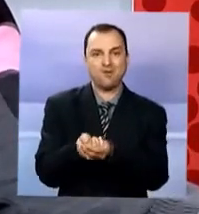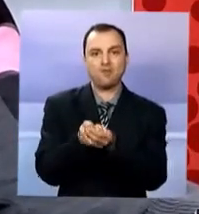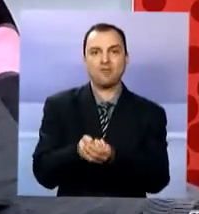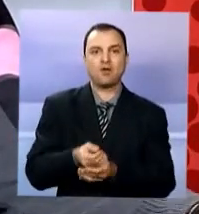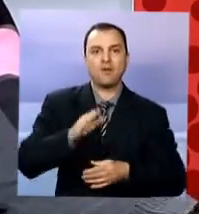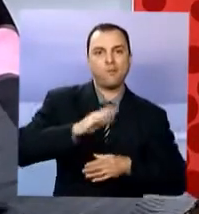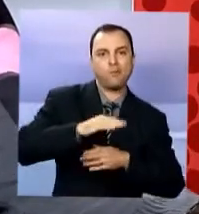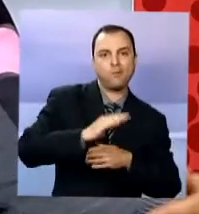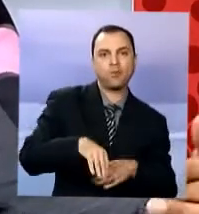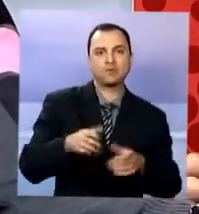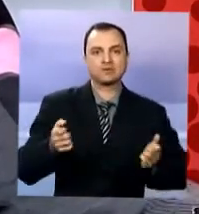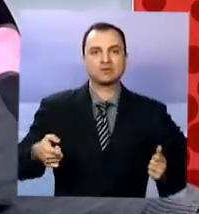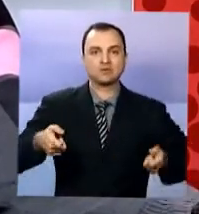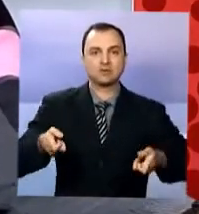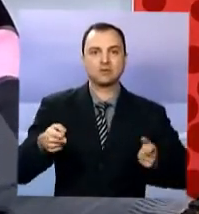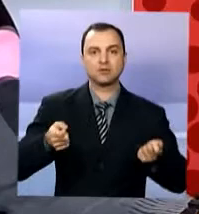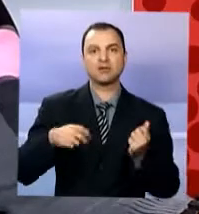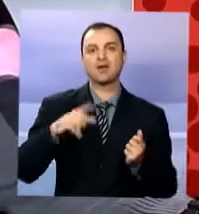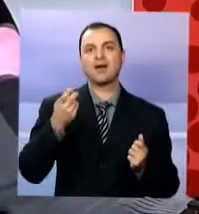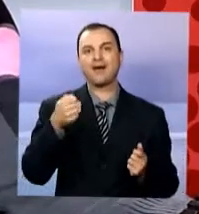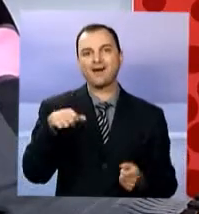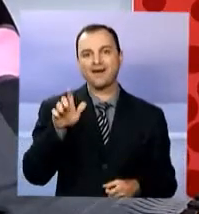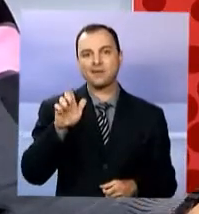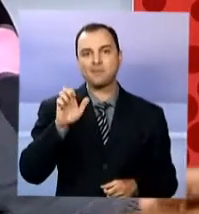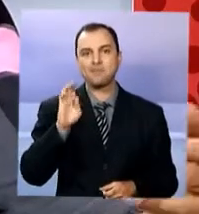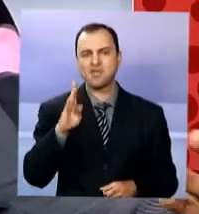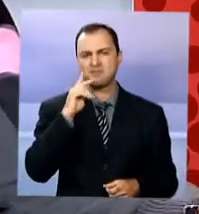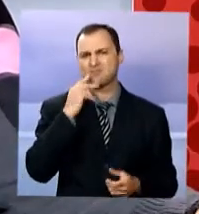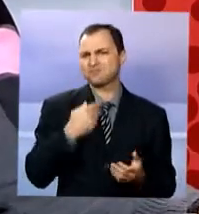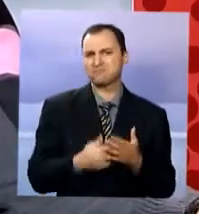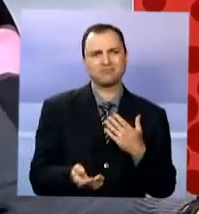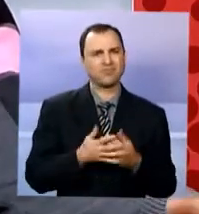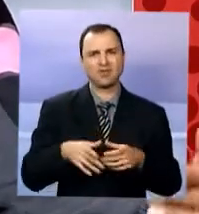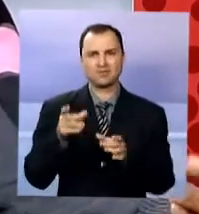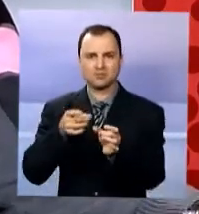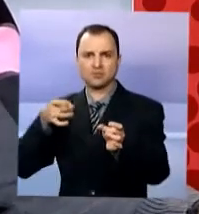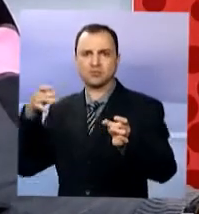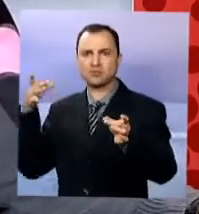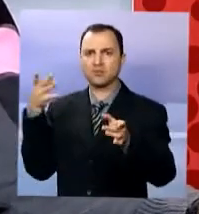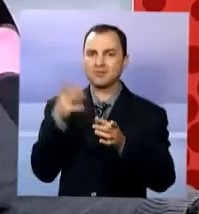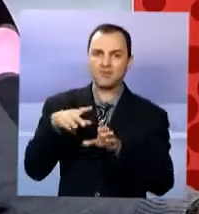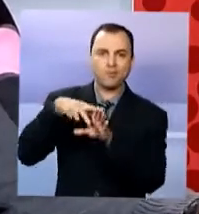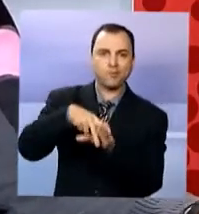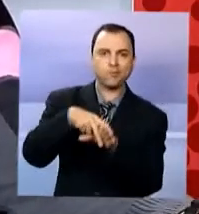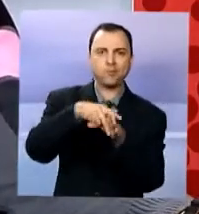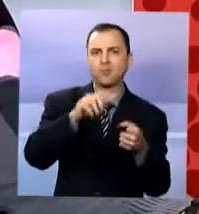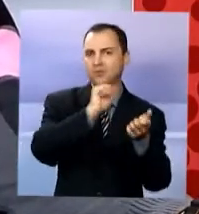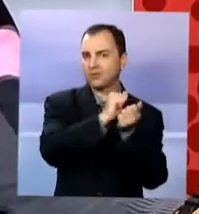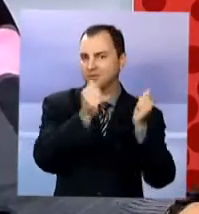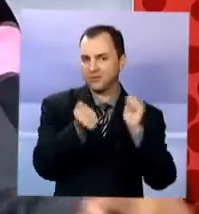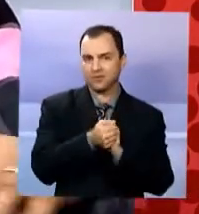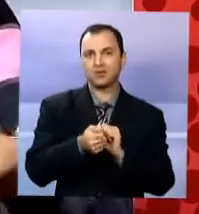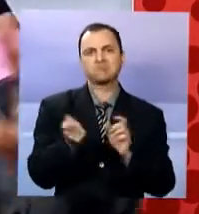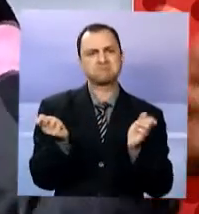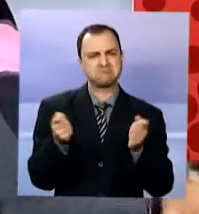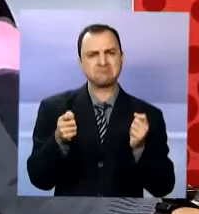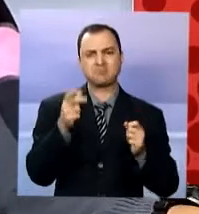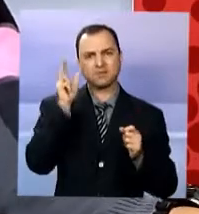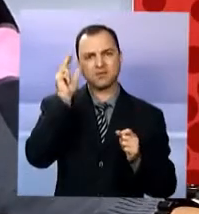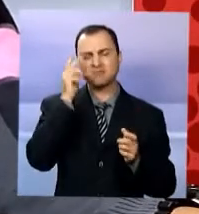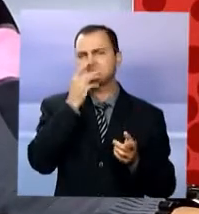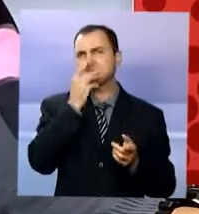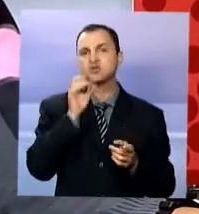o basquete em cadeira de rodas rugby enfim arco e flecha o Hipismo adaptado também não